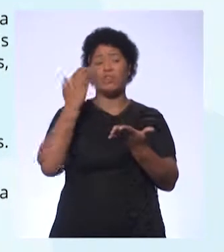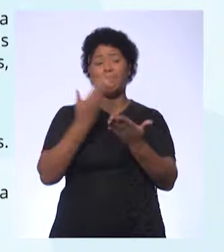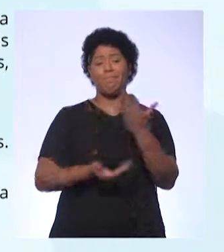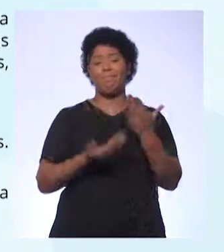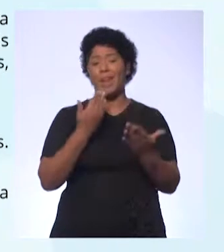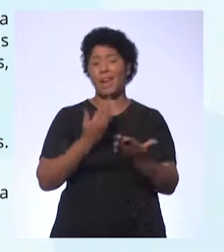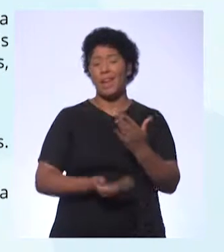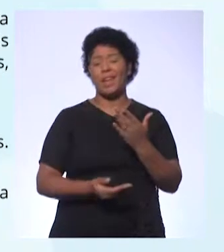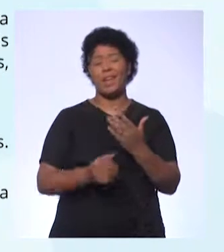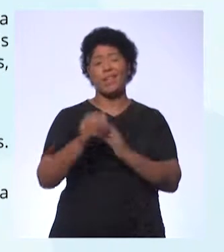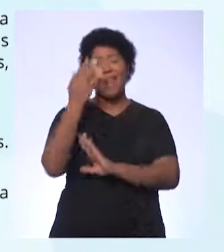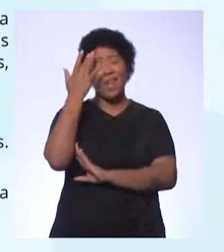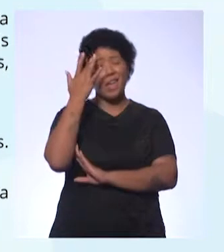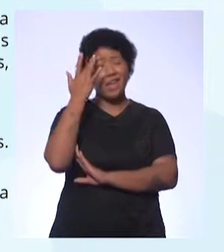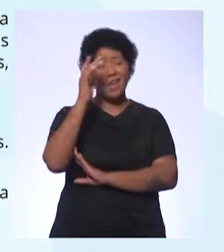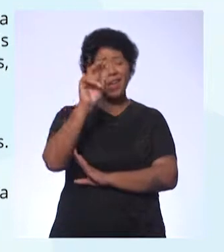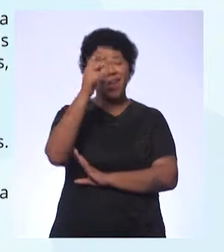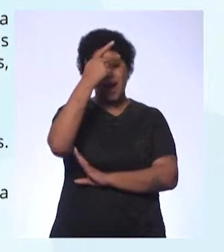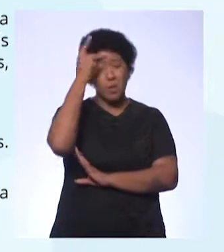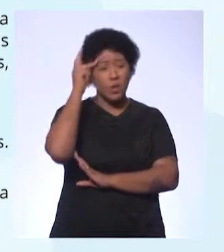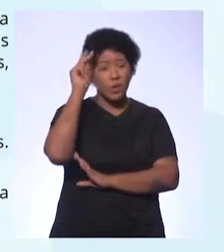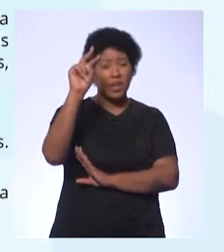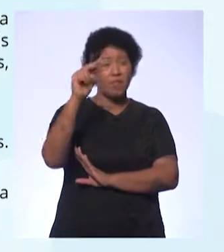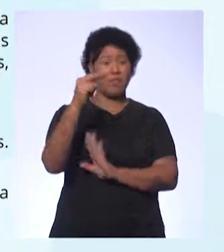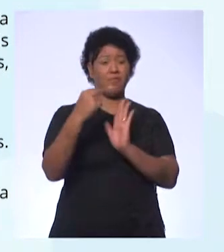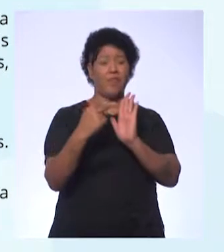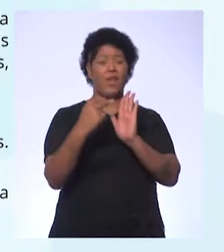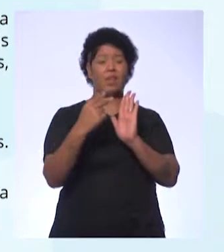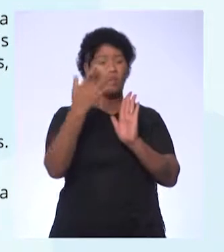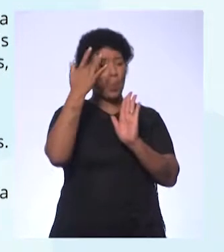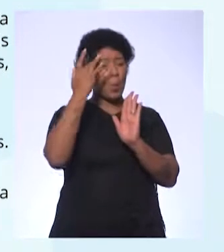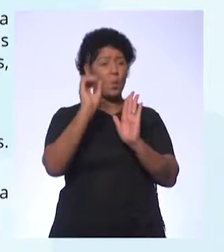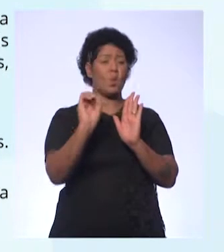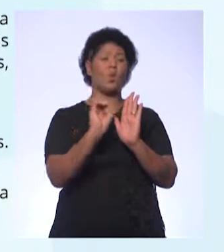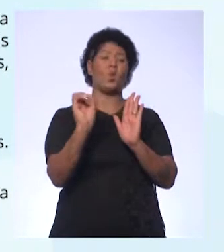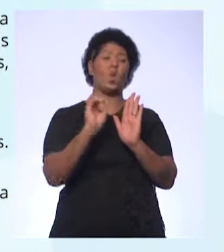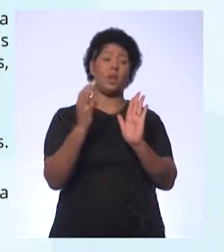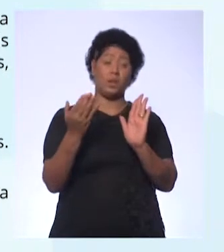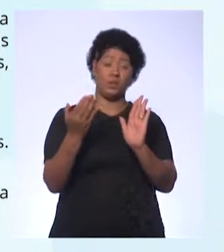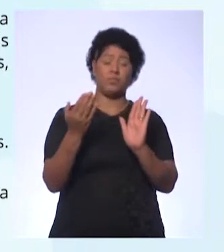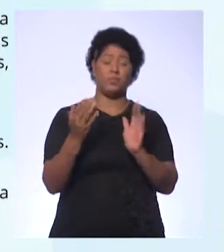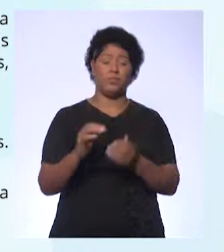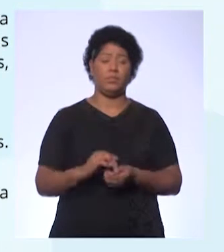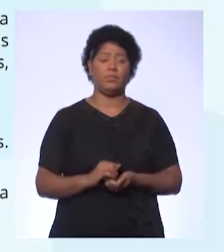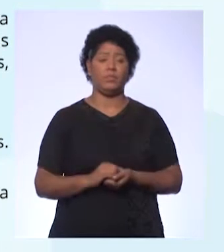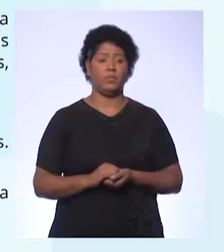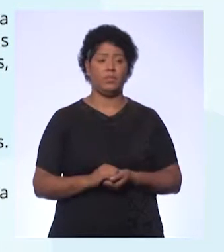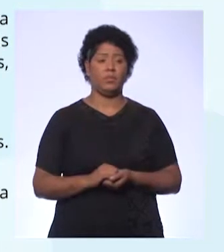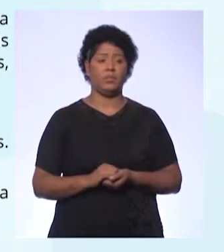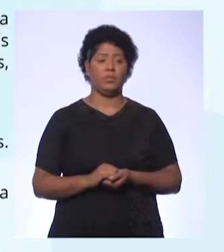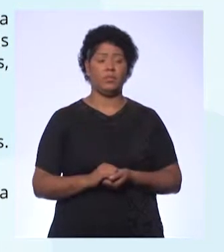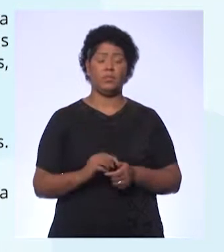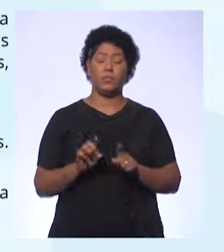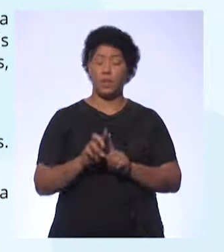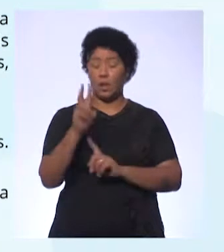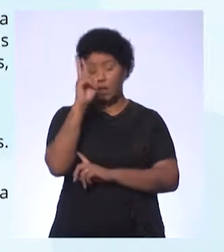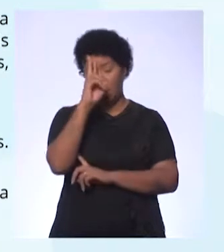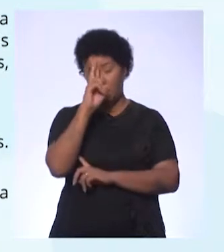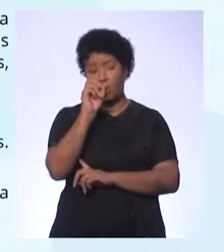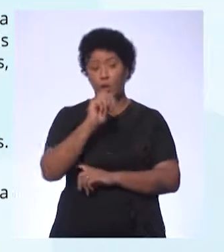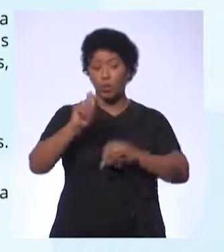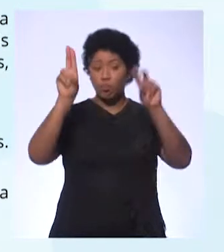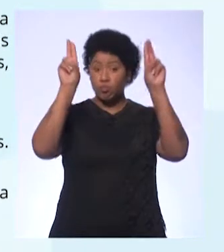ser entendido da forma como queria, né? Cometer alguns equívocos aí de entendimento. E não se esqueça de colocar um